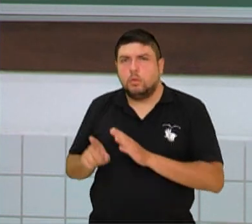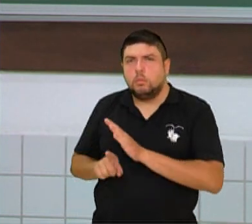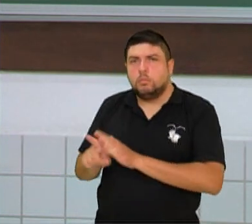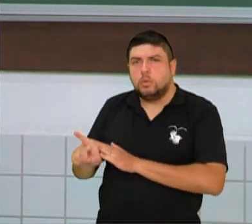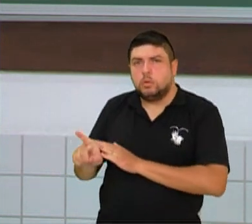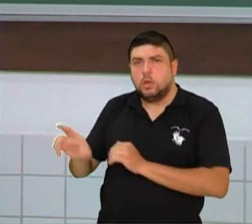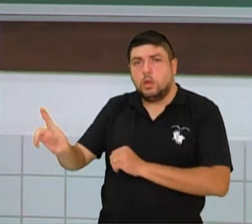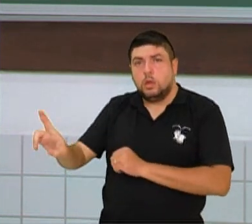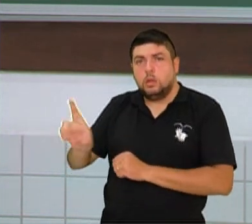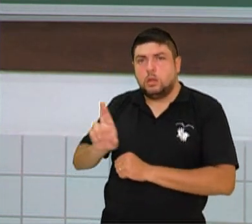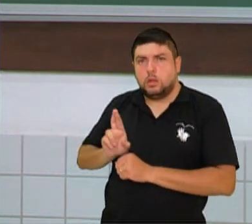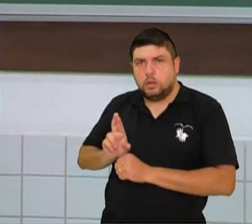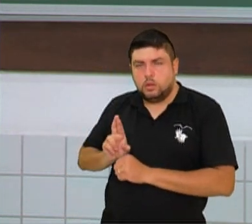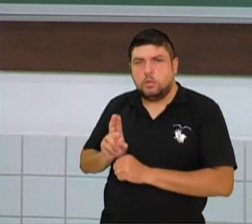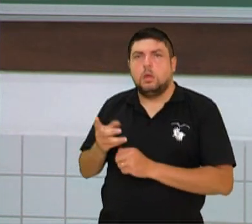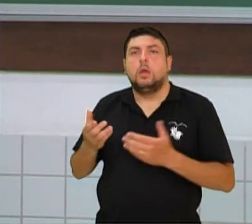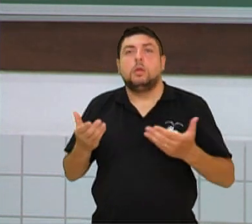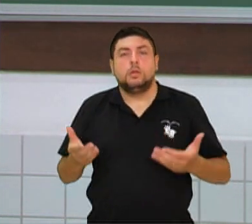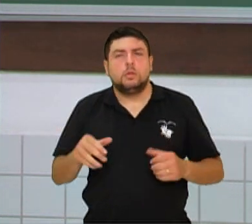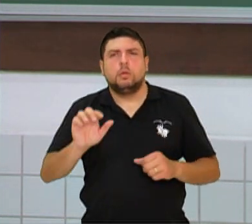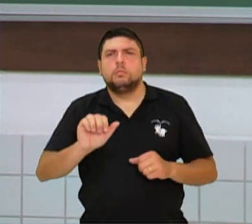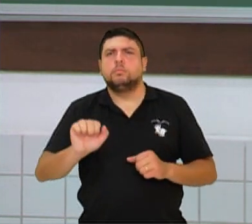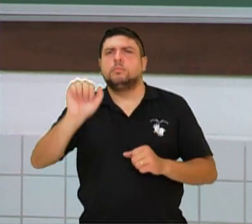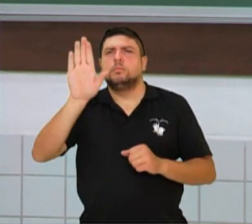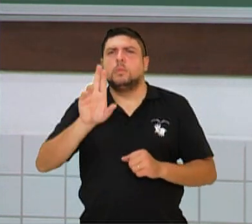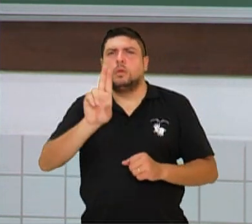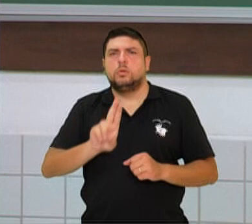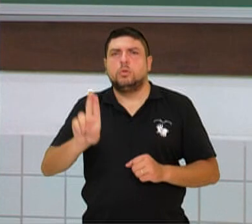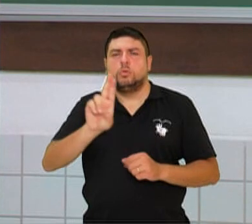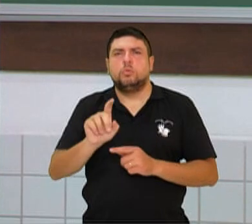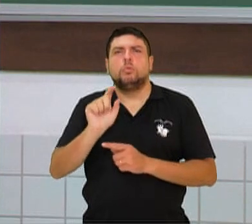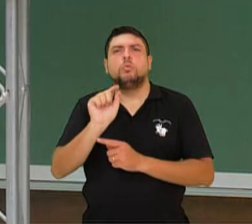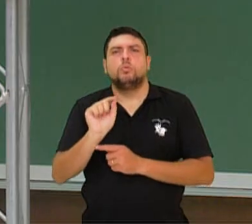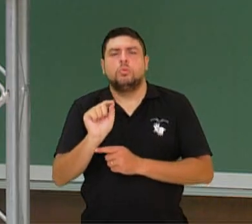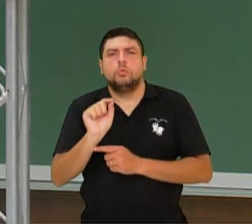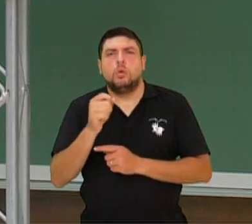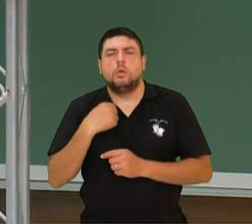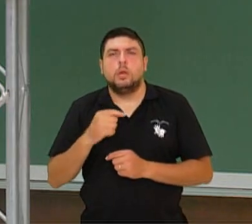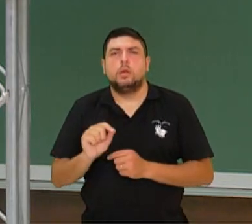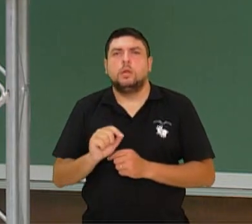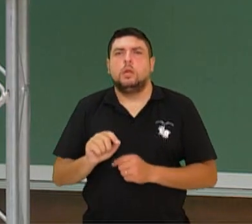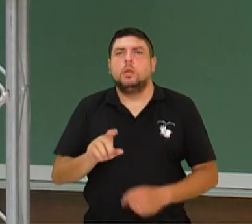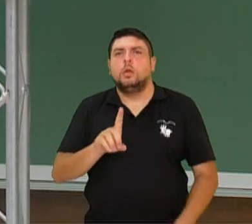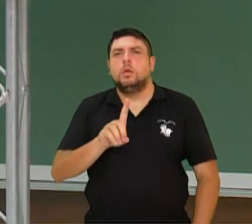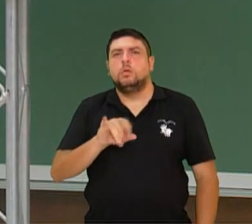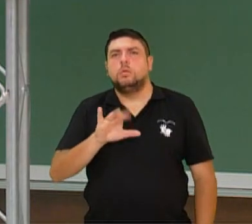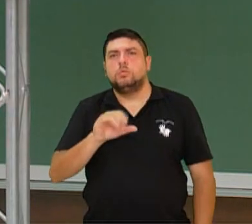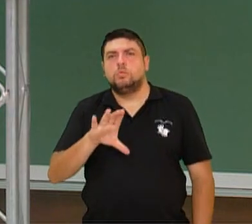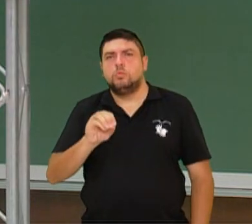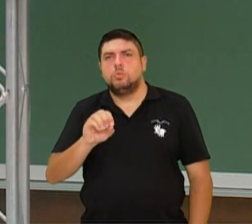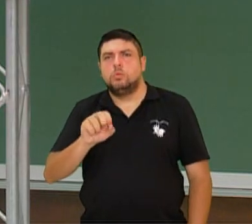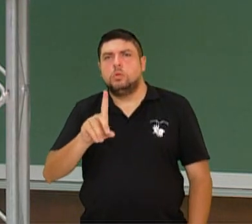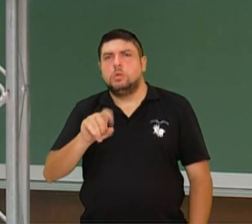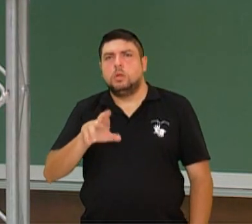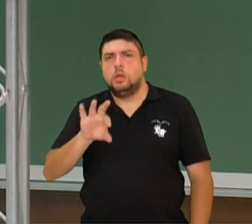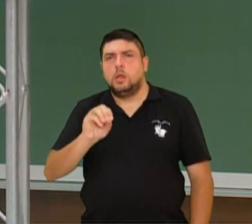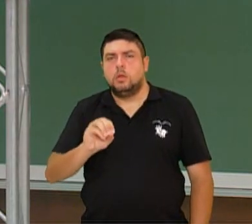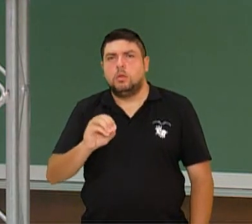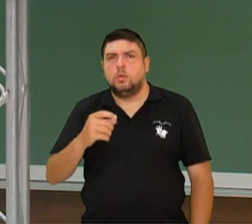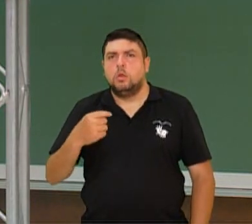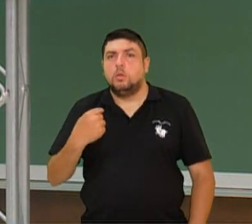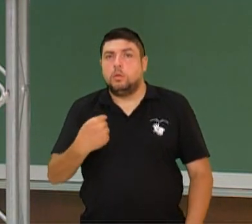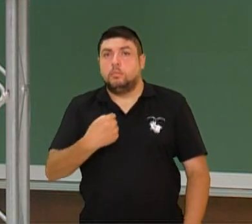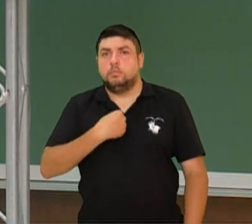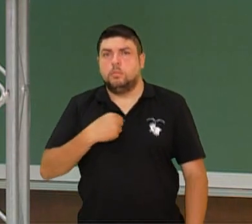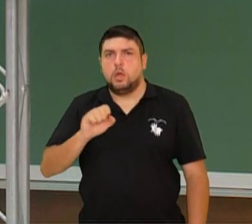está respondendo, então, predominância maior aí, sem dúvida nenhuma, é o quê? Primeira pessoa do singular